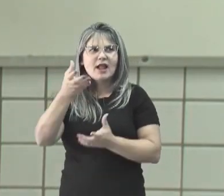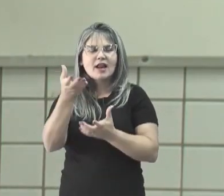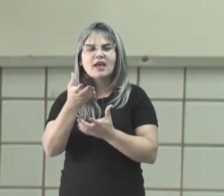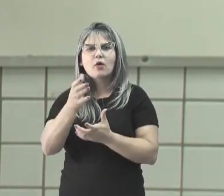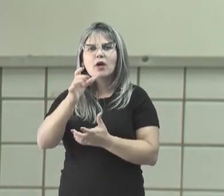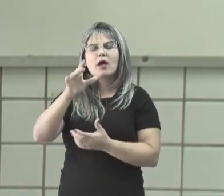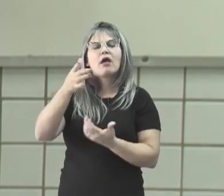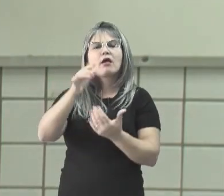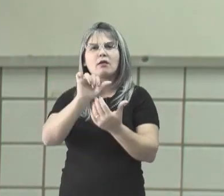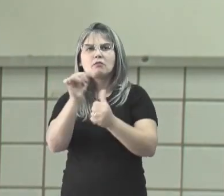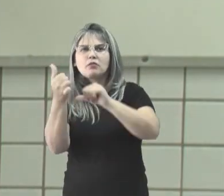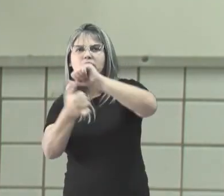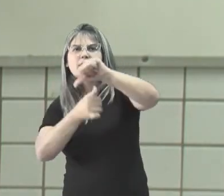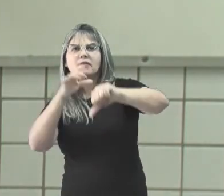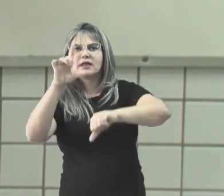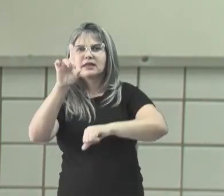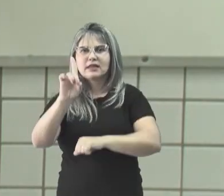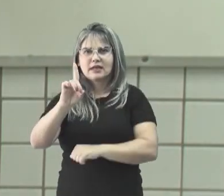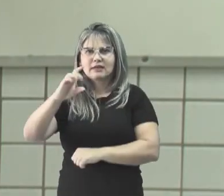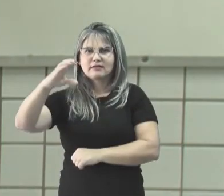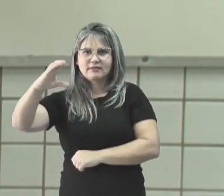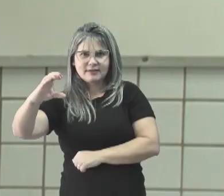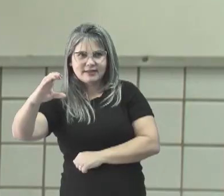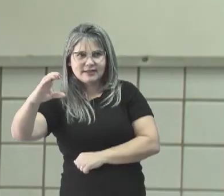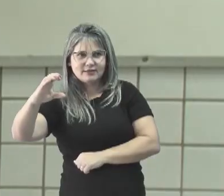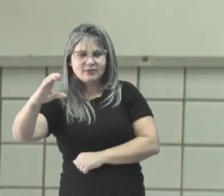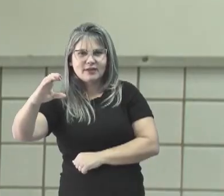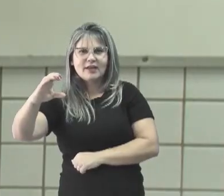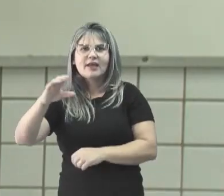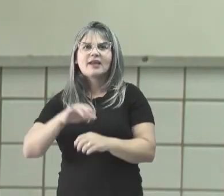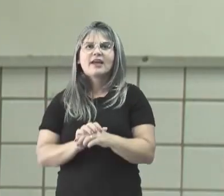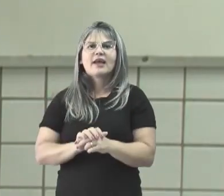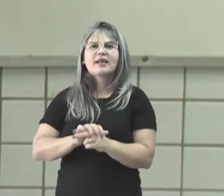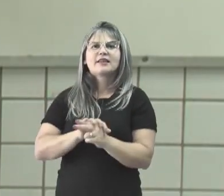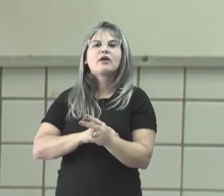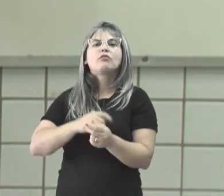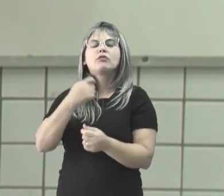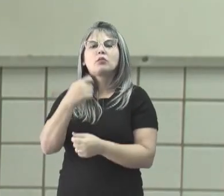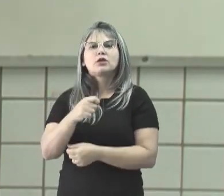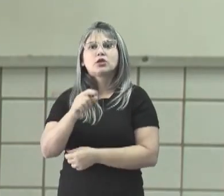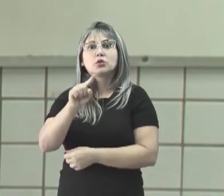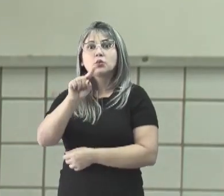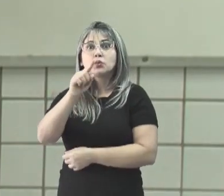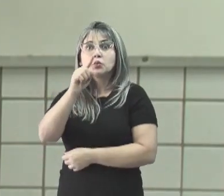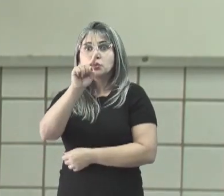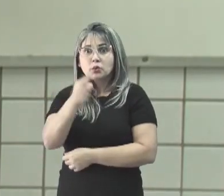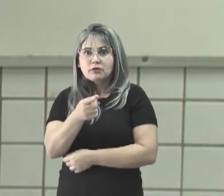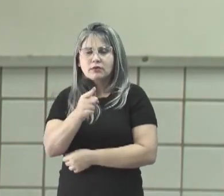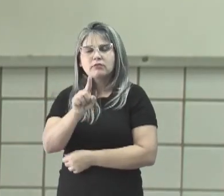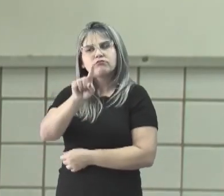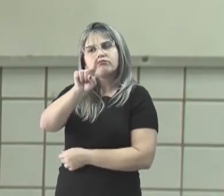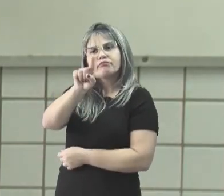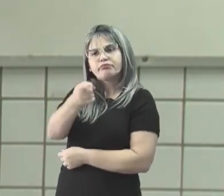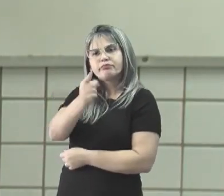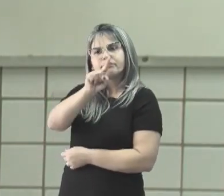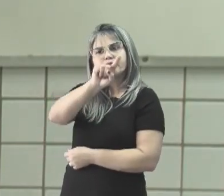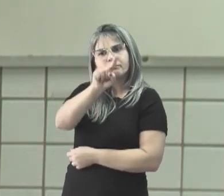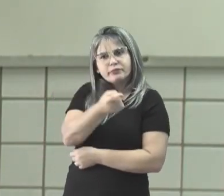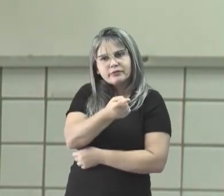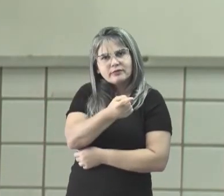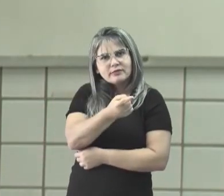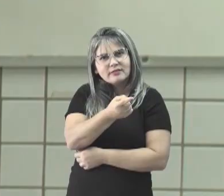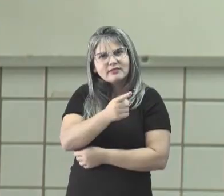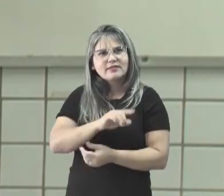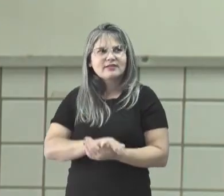Se ele quer decilitros, então, ó, eu vou ter que passar pelo sente para poder chegar no desce. Então, a vírgula vai